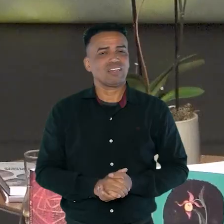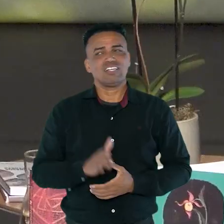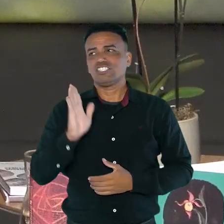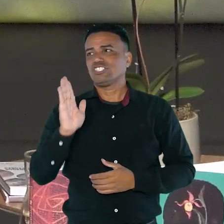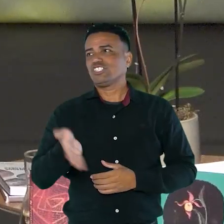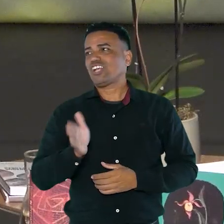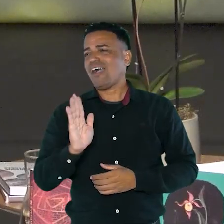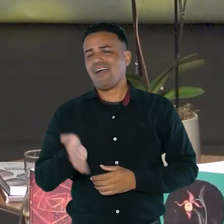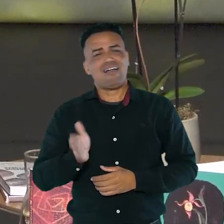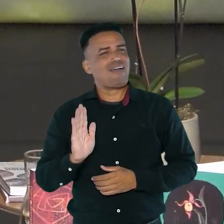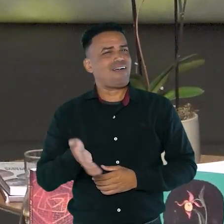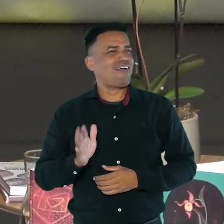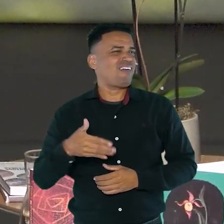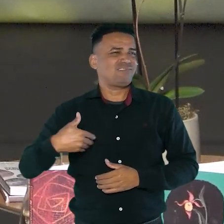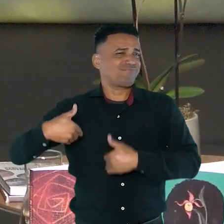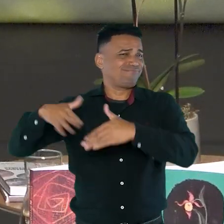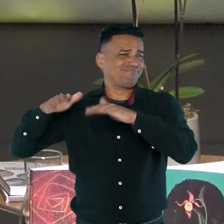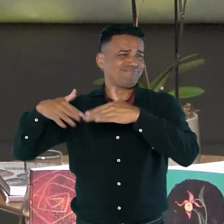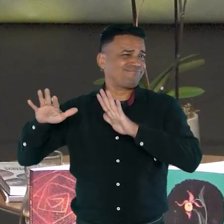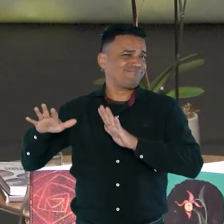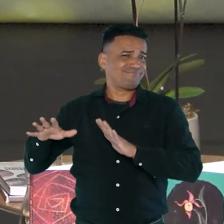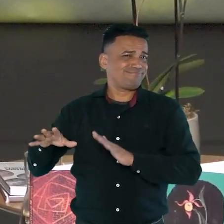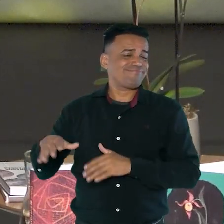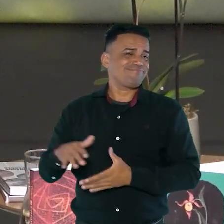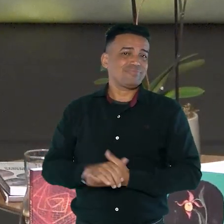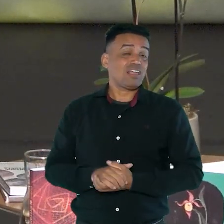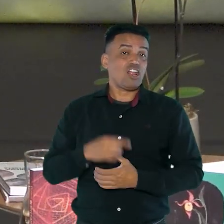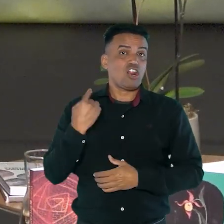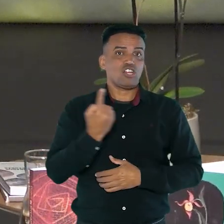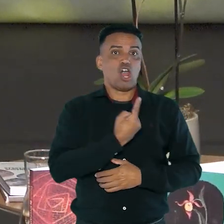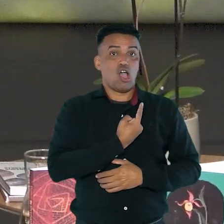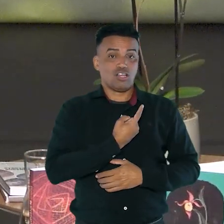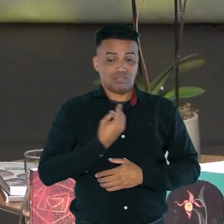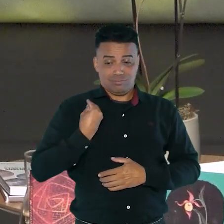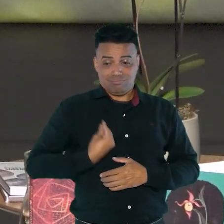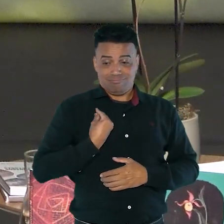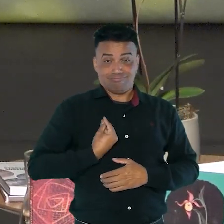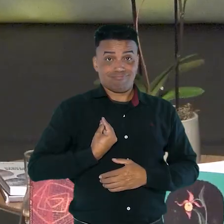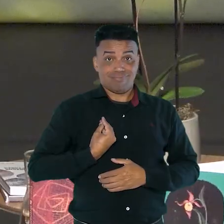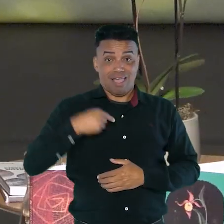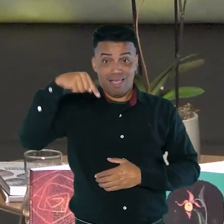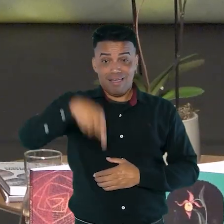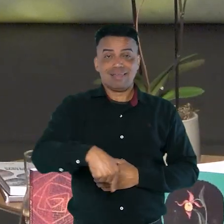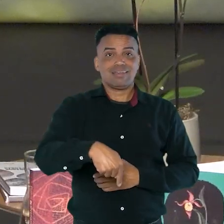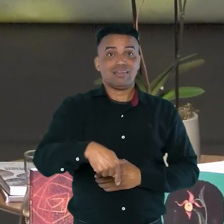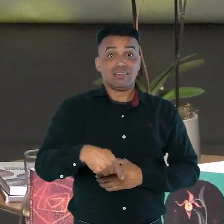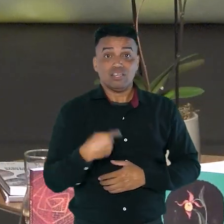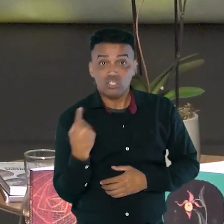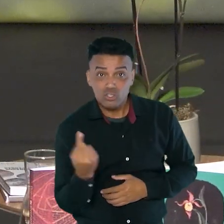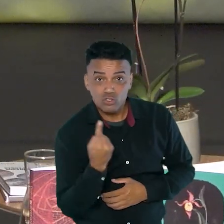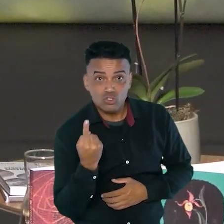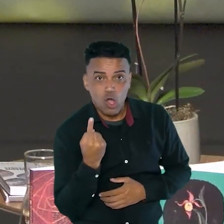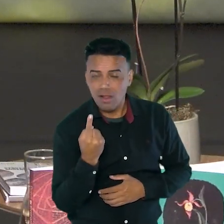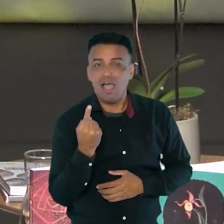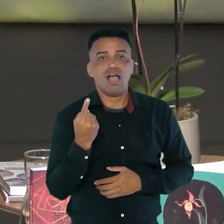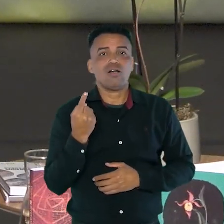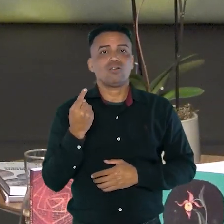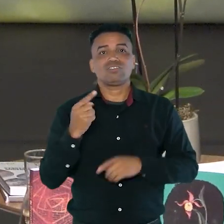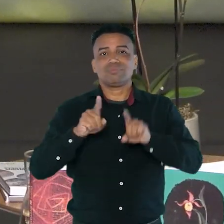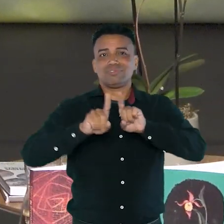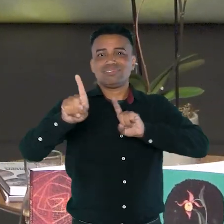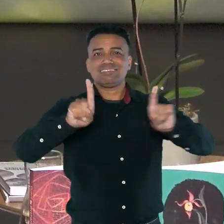Ele já tá, mano. Tá ligado? Nós estamos aqui, nós não estamos sós, nós